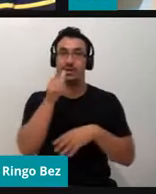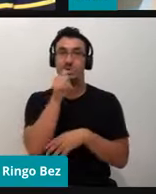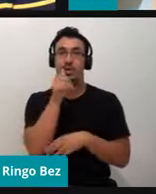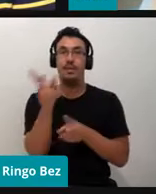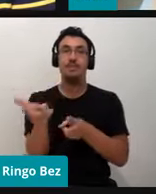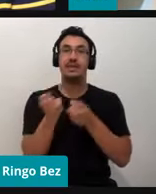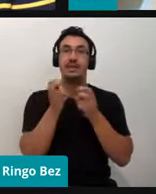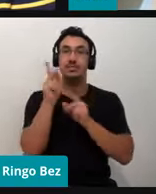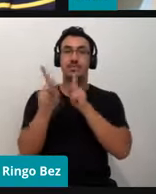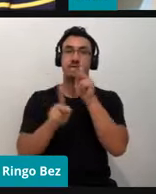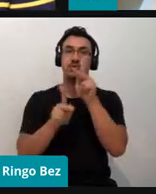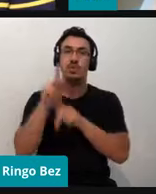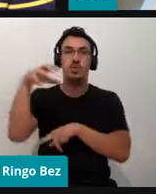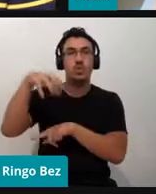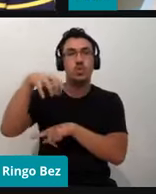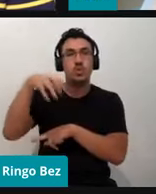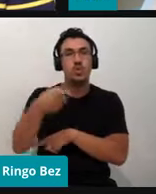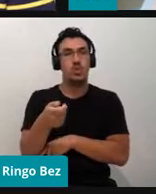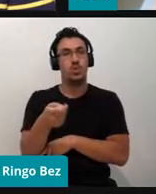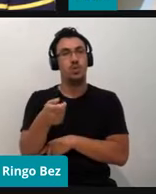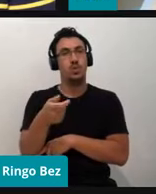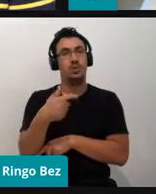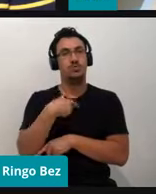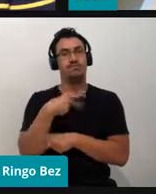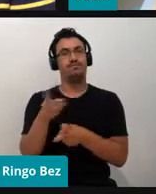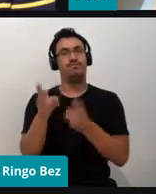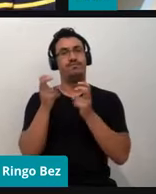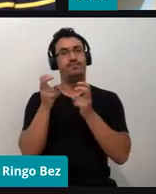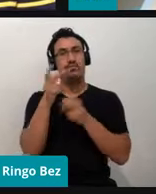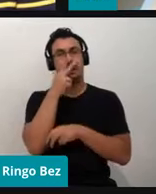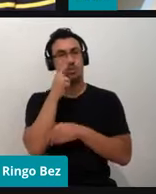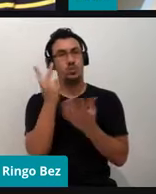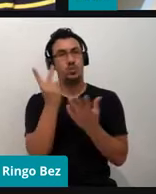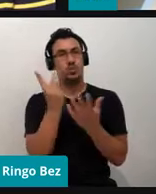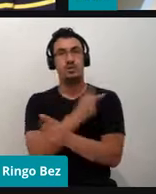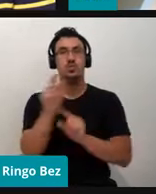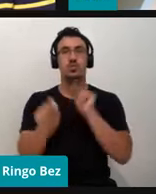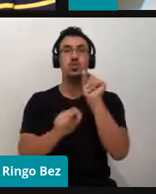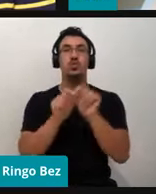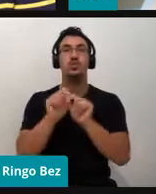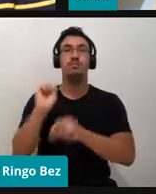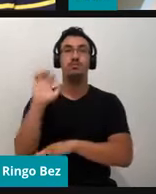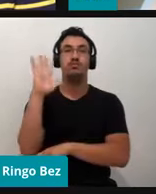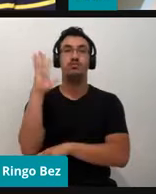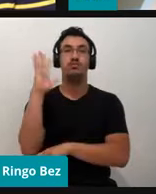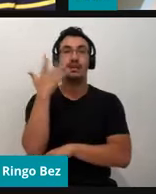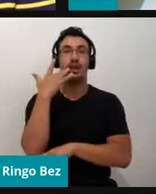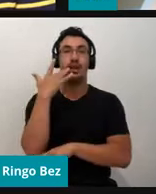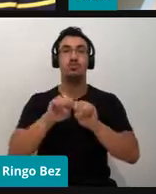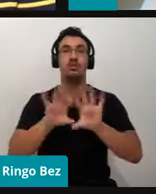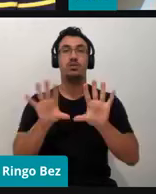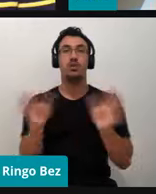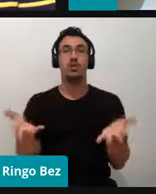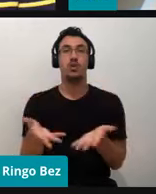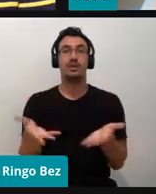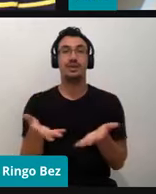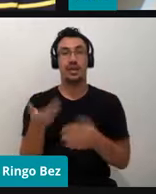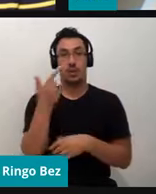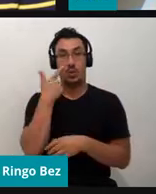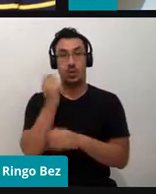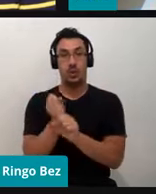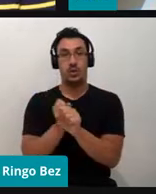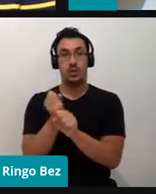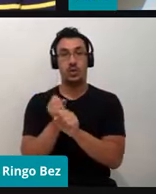tem chovido menos também está acontecendo, e aí nós temos um fenômeno muito claro esse ano. Nós tivemos uma